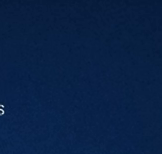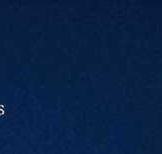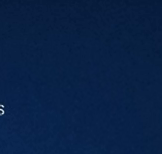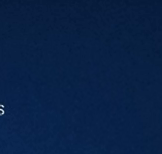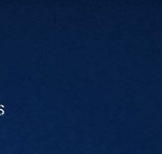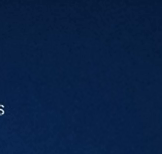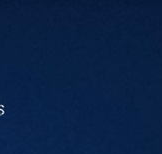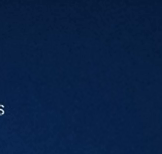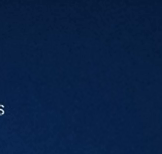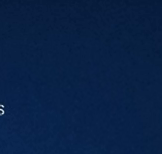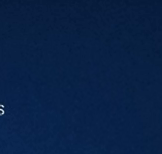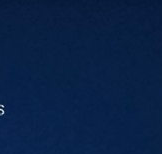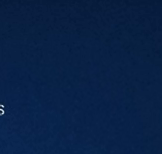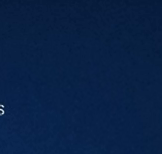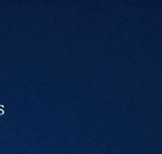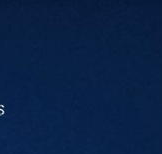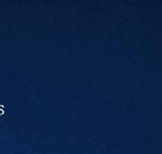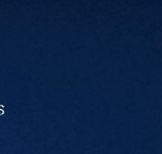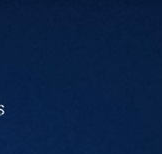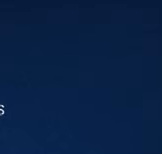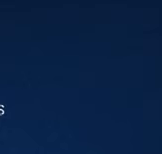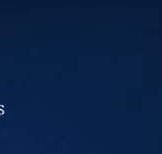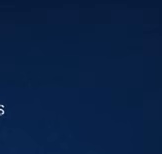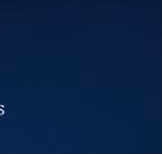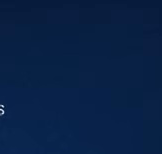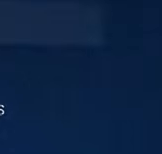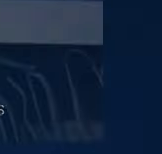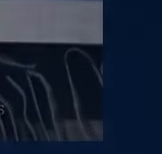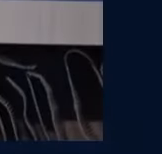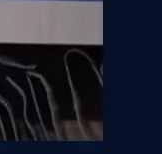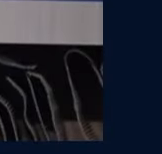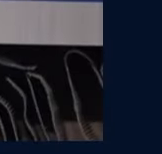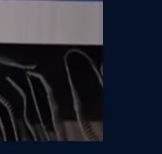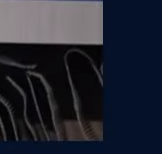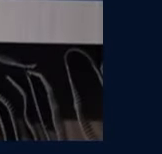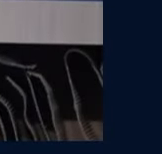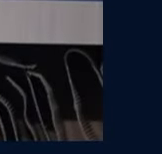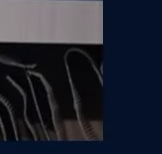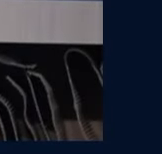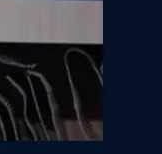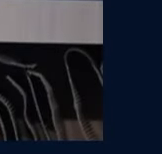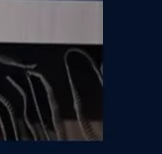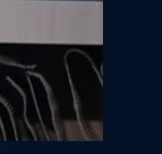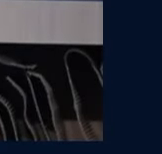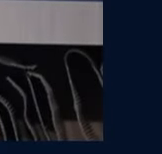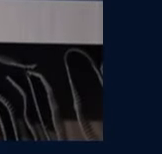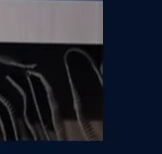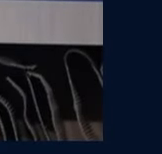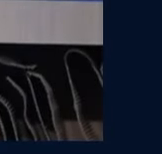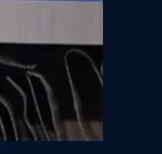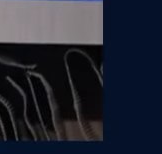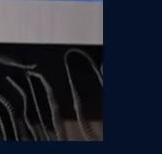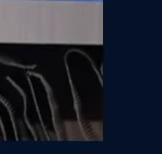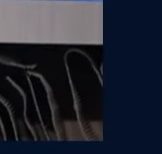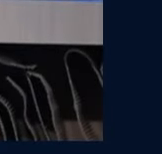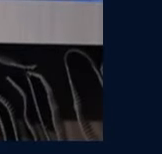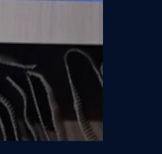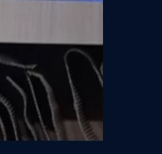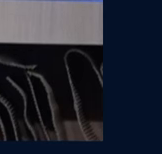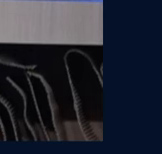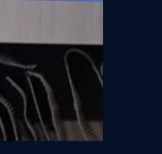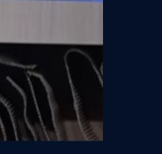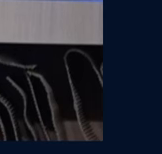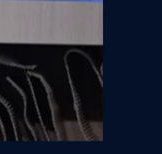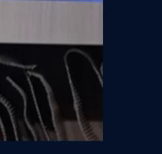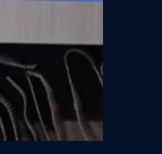Vamos retomar a programação do evento com a presença dos ilustres governadores aqui bom ten a honra de chamar